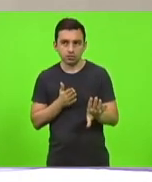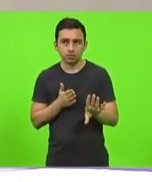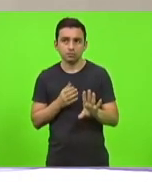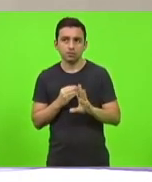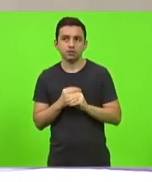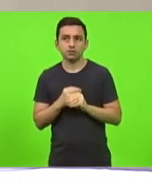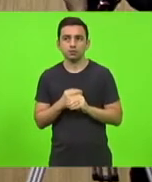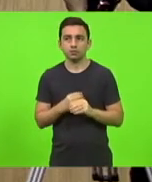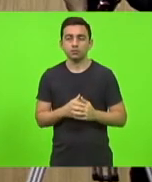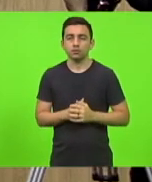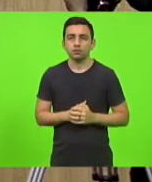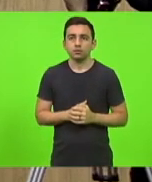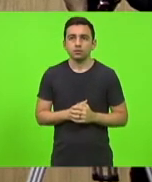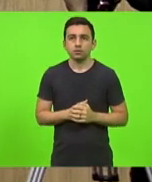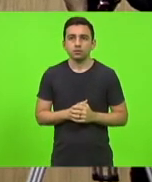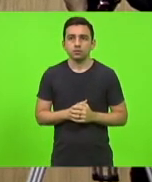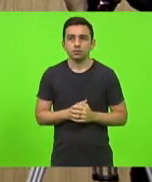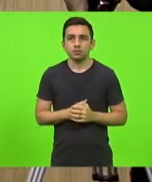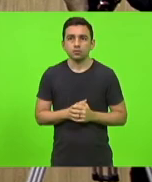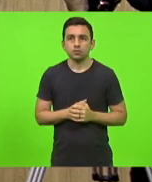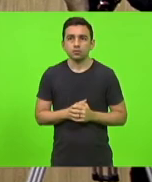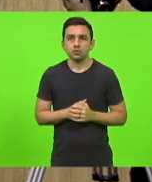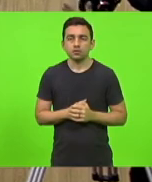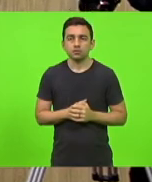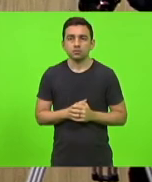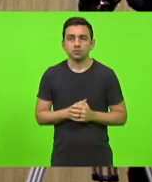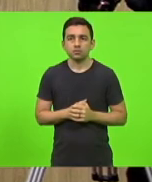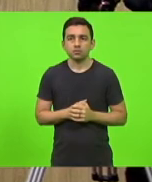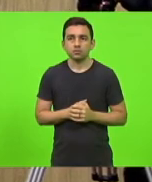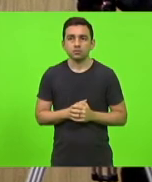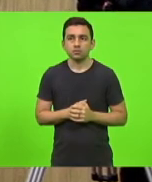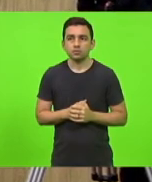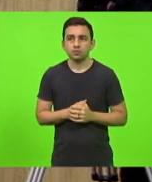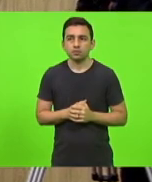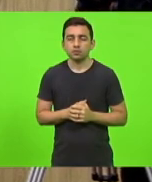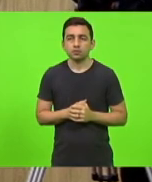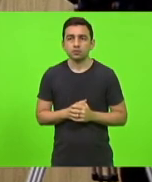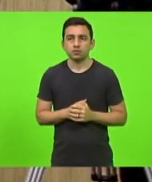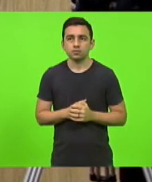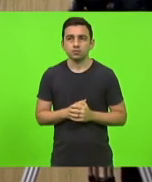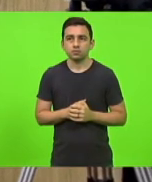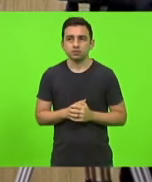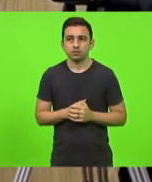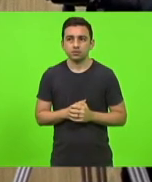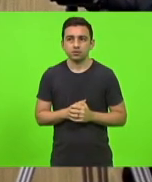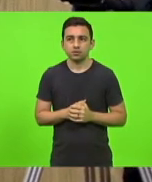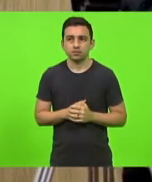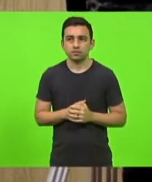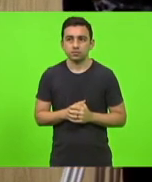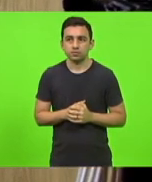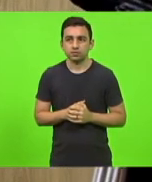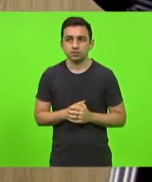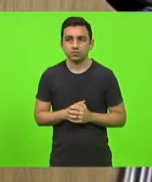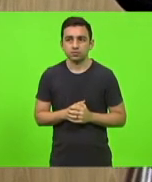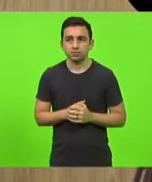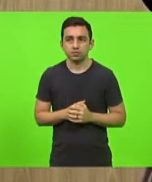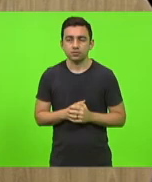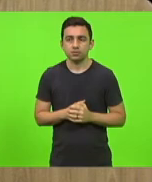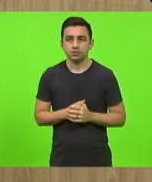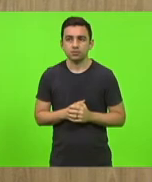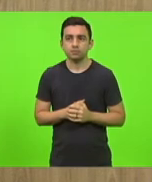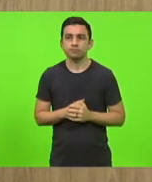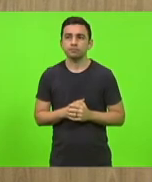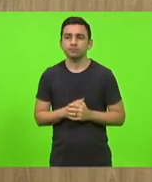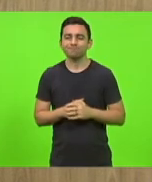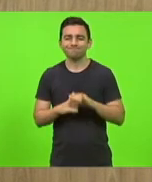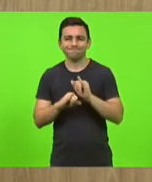encaminhamento de voto. Senhor presidente, já fiz uso da palavra e já mencionei do